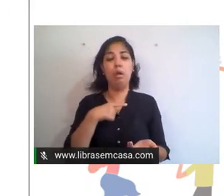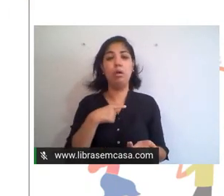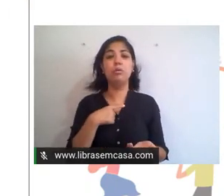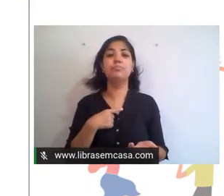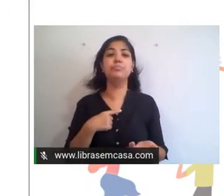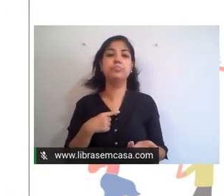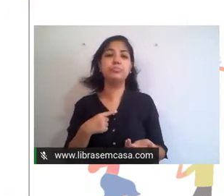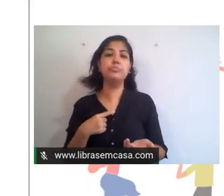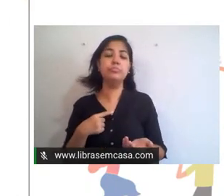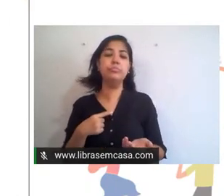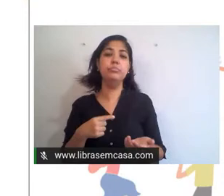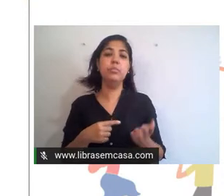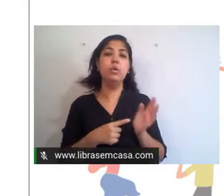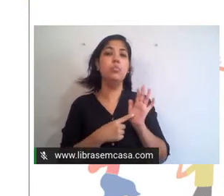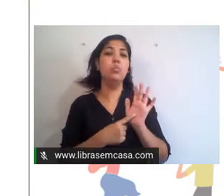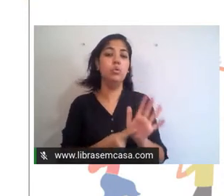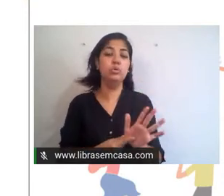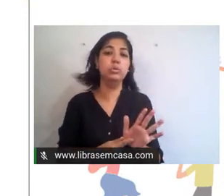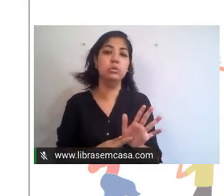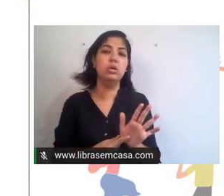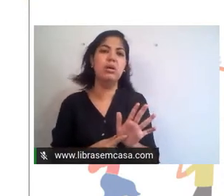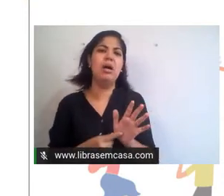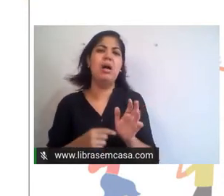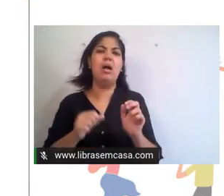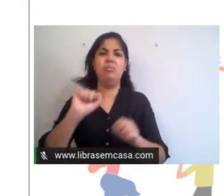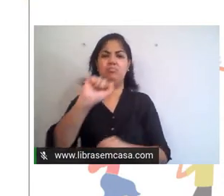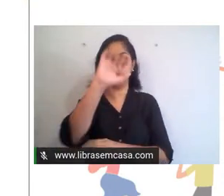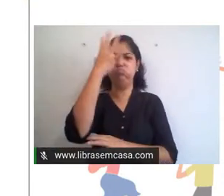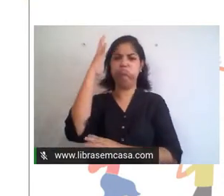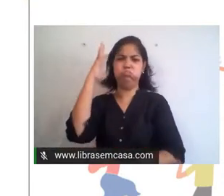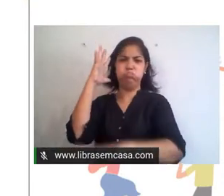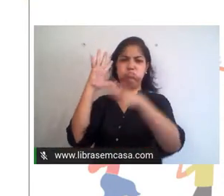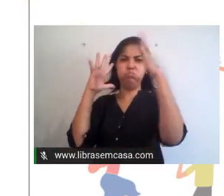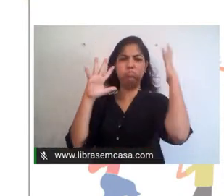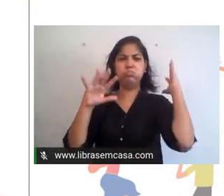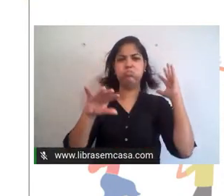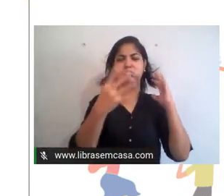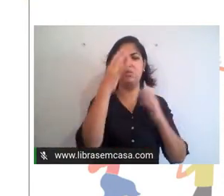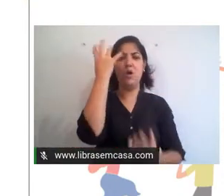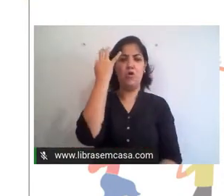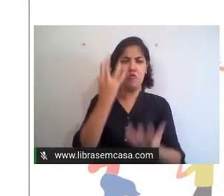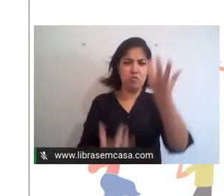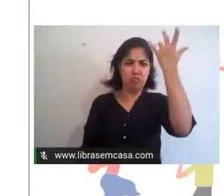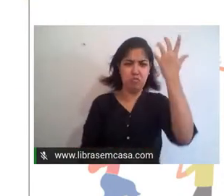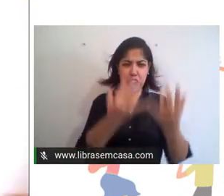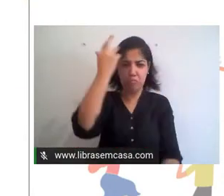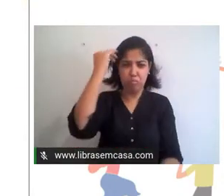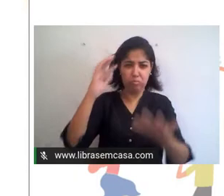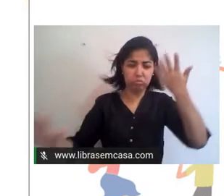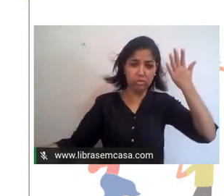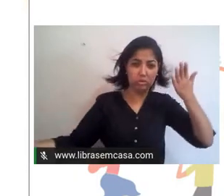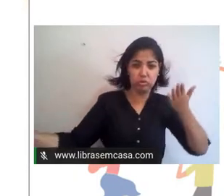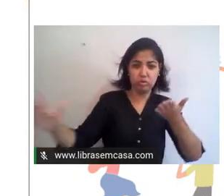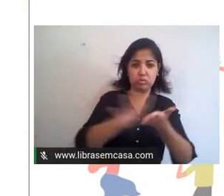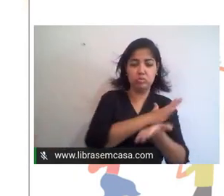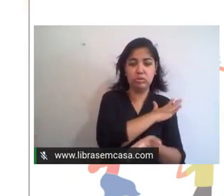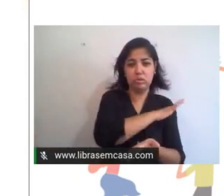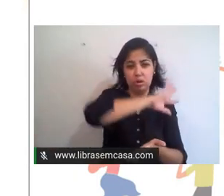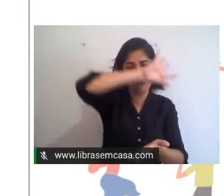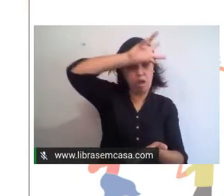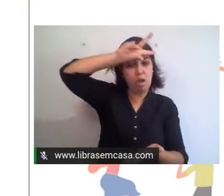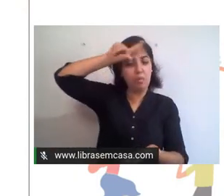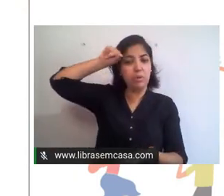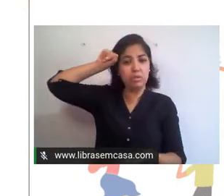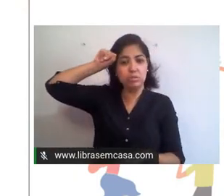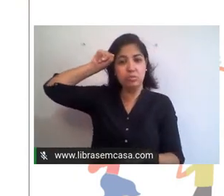que a contar a devastação que está ocorrendo na Amazônia, e aí olhando só para a Amazônia, sem contar os outros